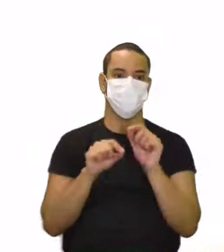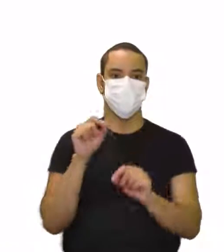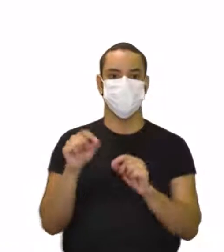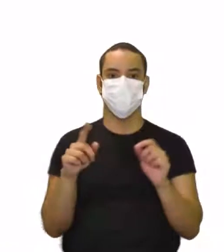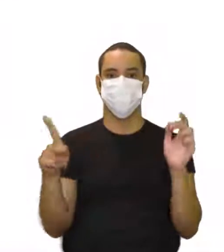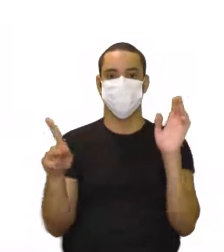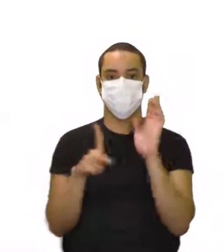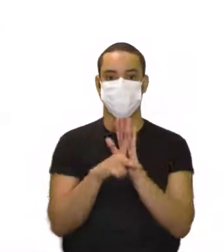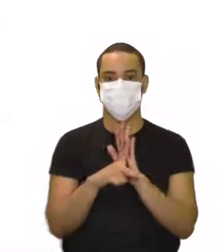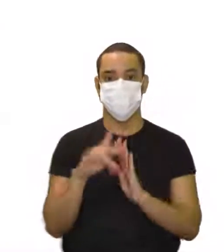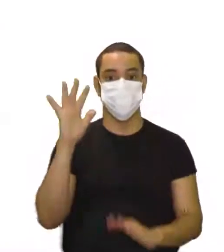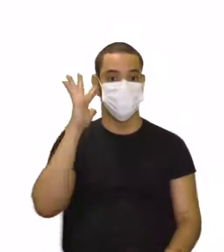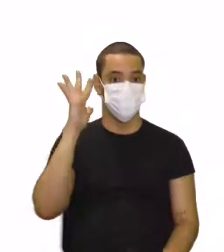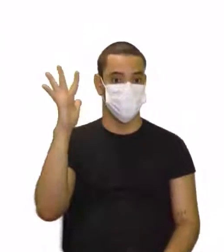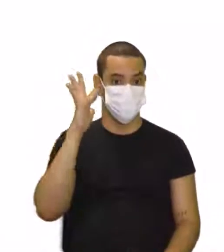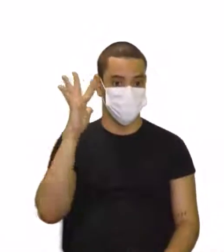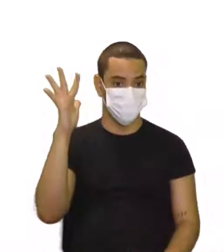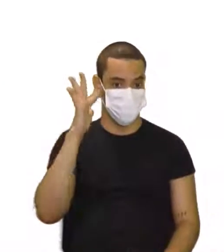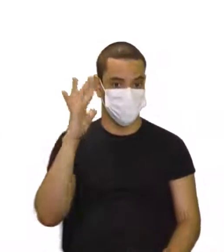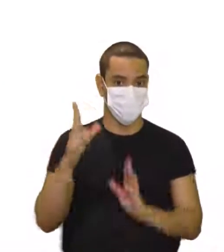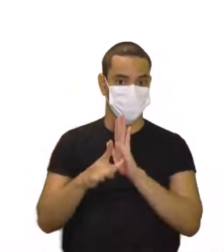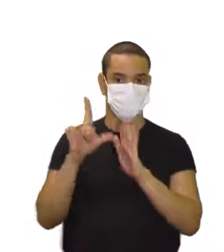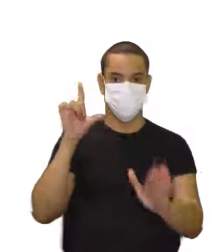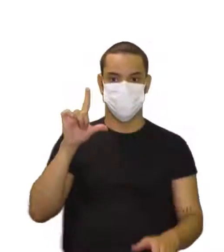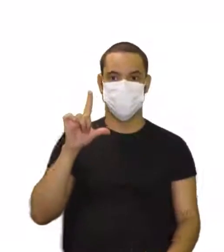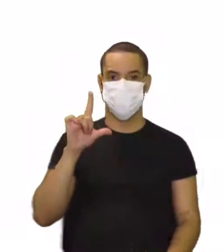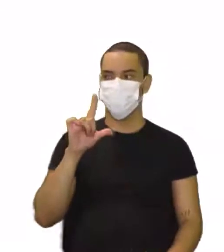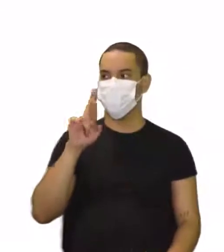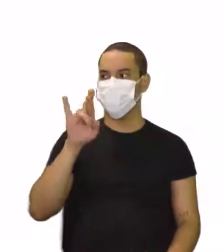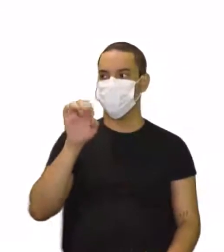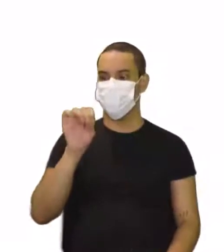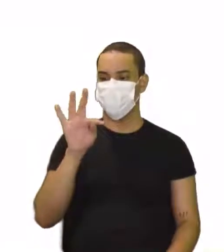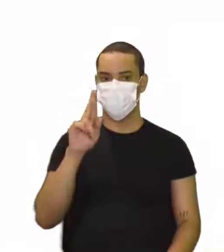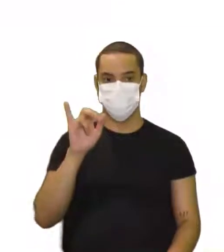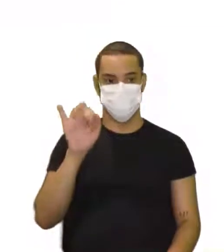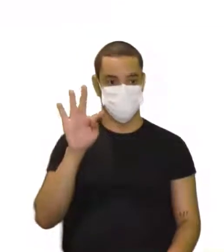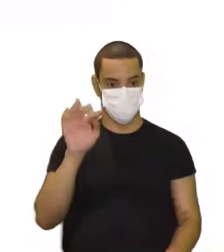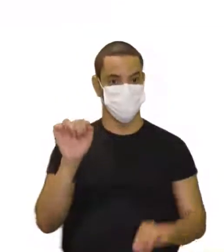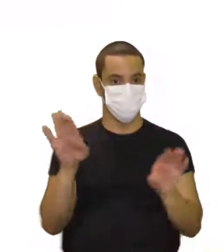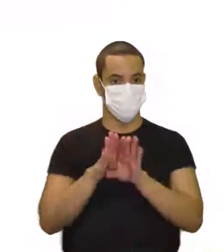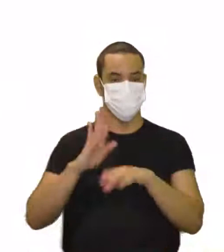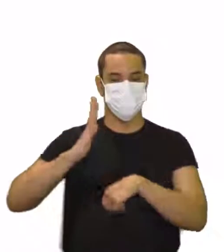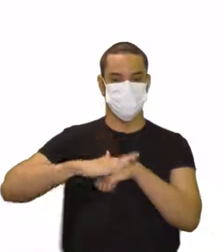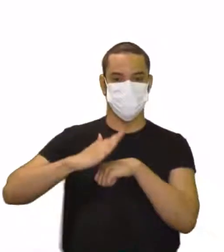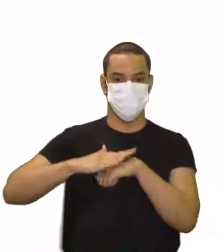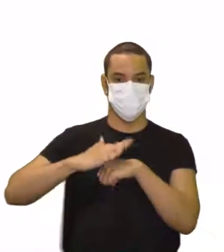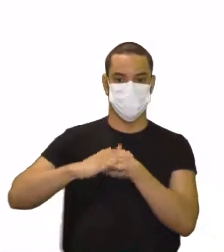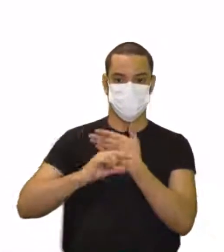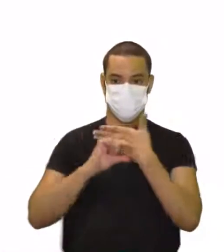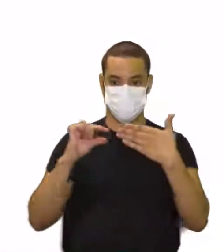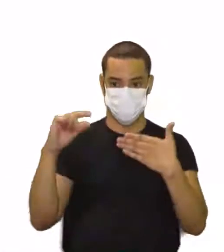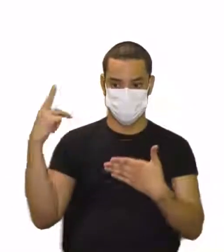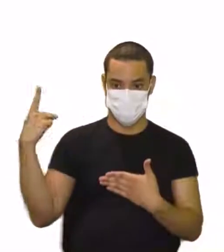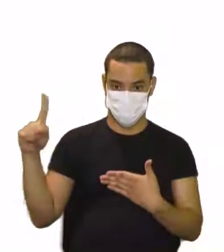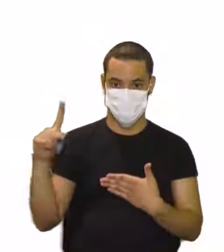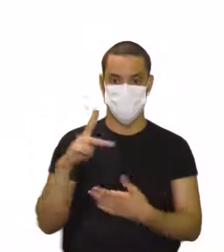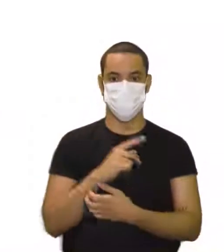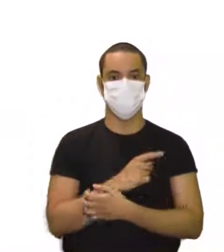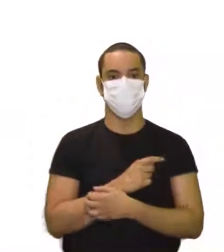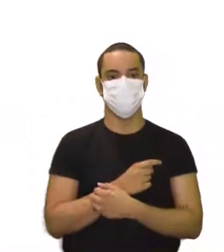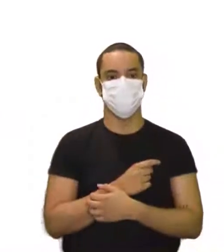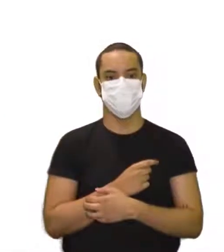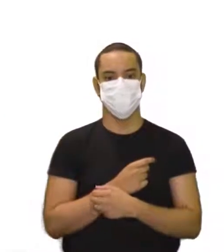generalização da teoria da relatividade restrita, né? Também de sua autoria. A relatividade geral leva em conta